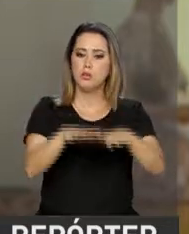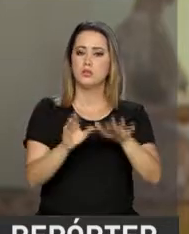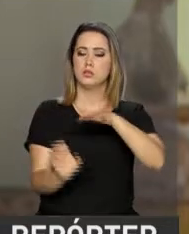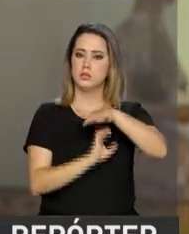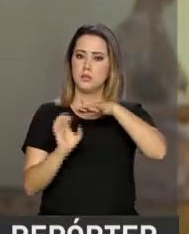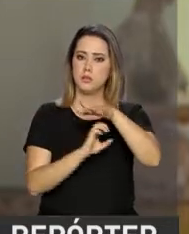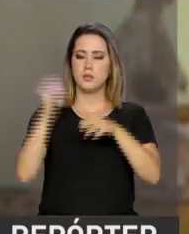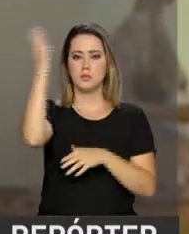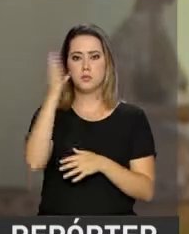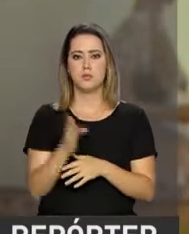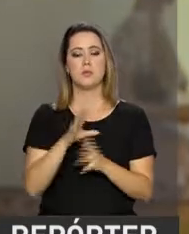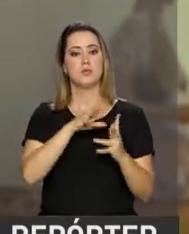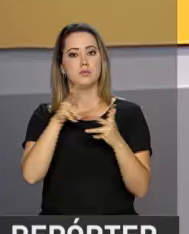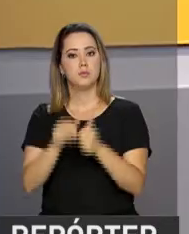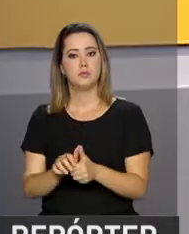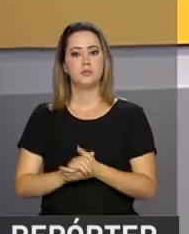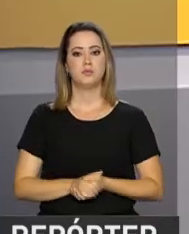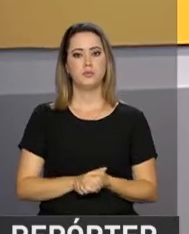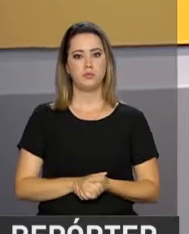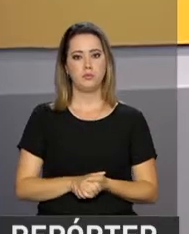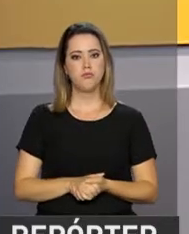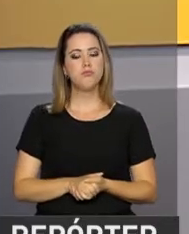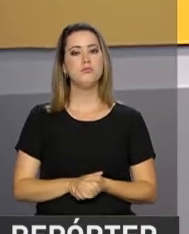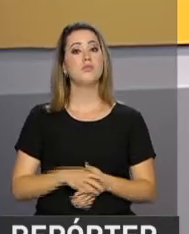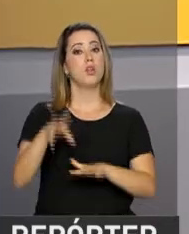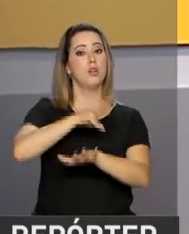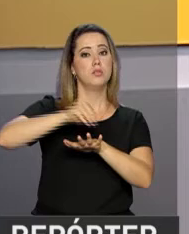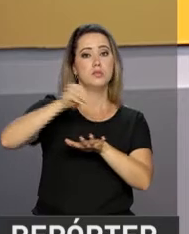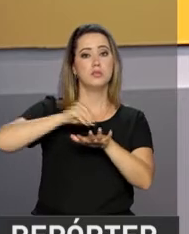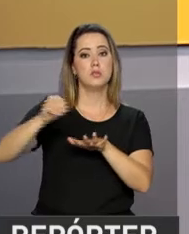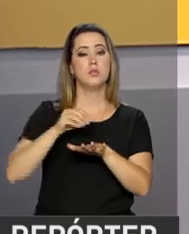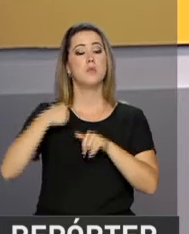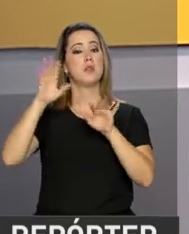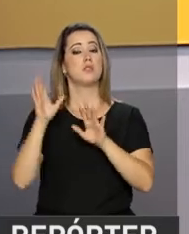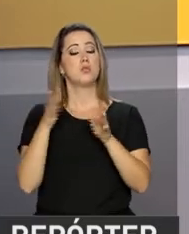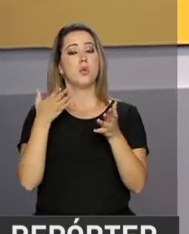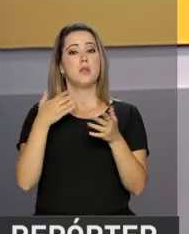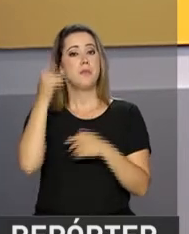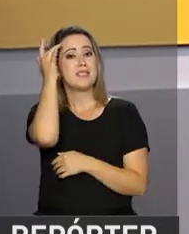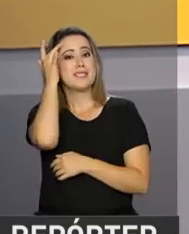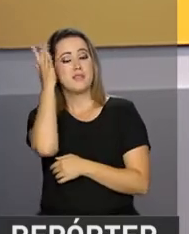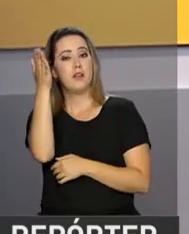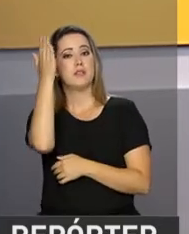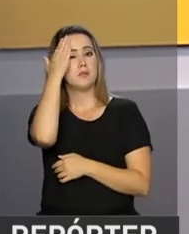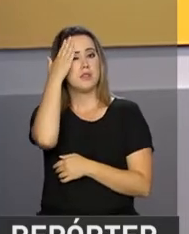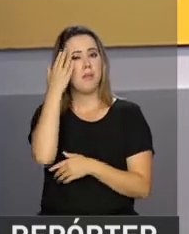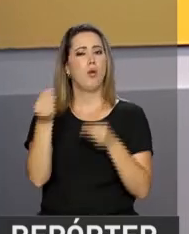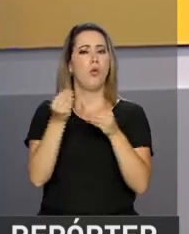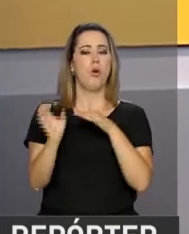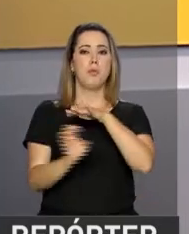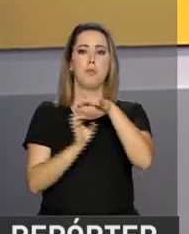brasileiras nos mercados internacionais informações mais claras e acessíveis para quem quer abrir um negócio